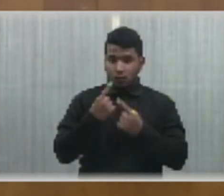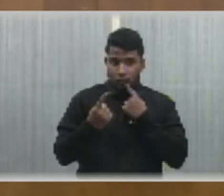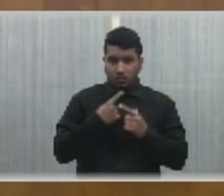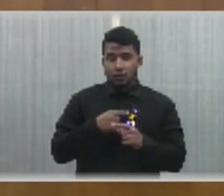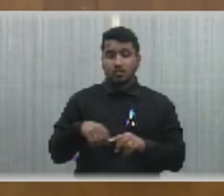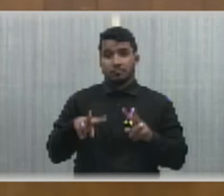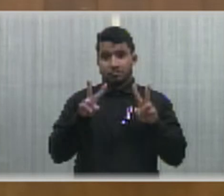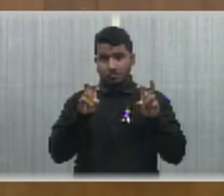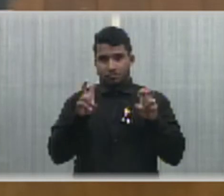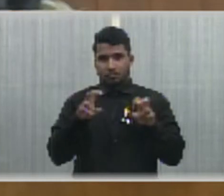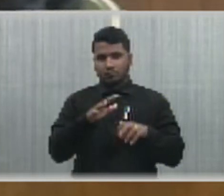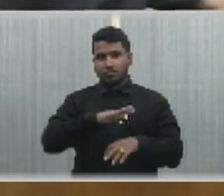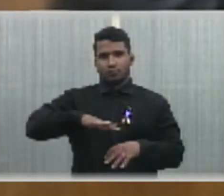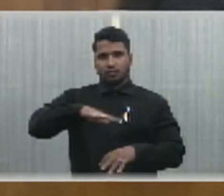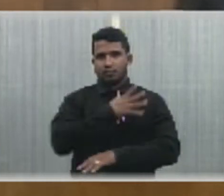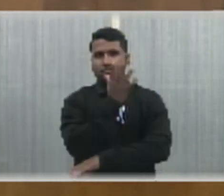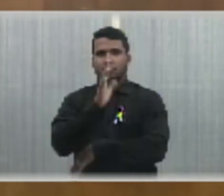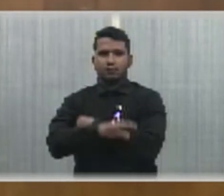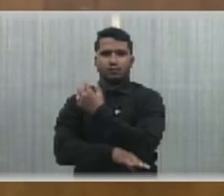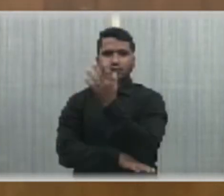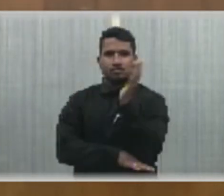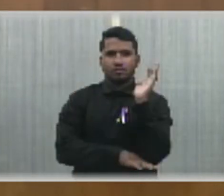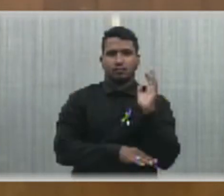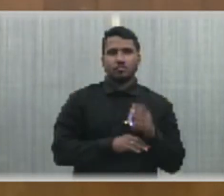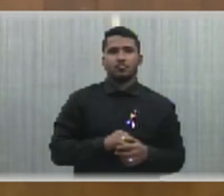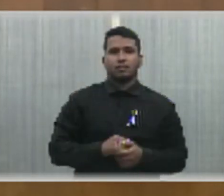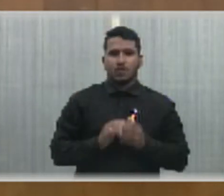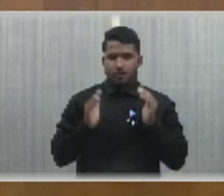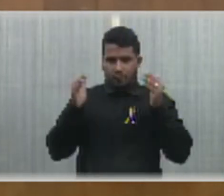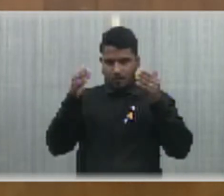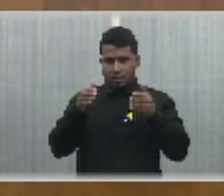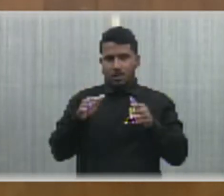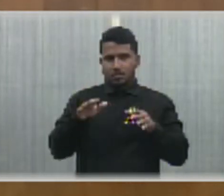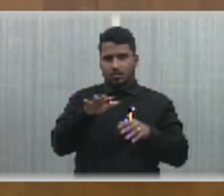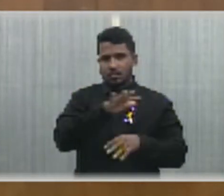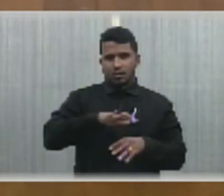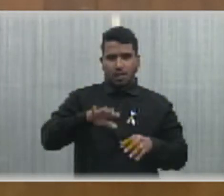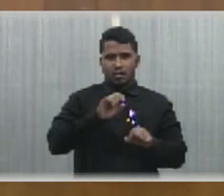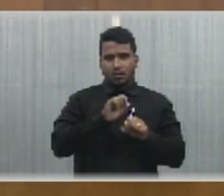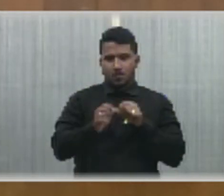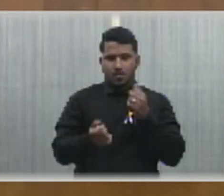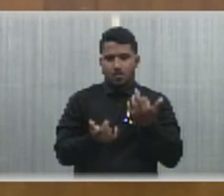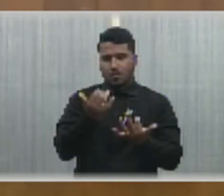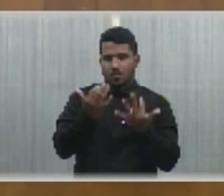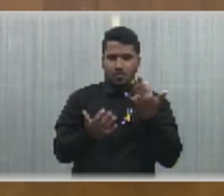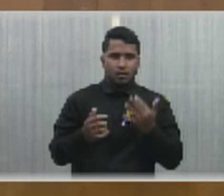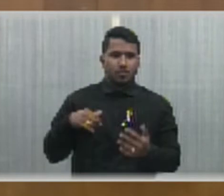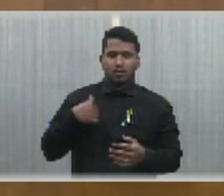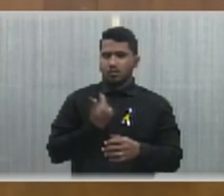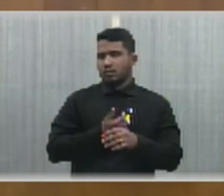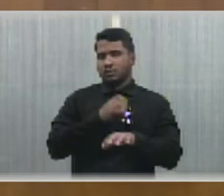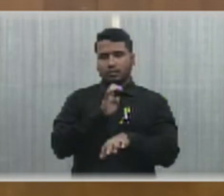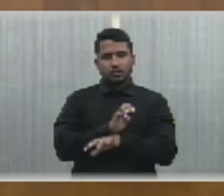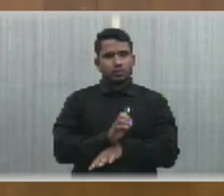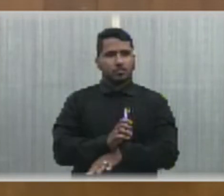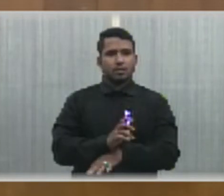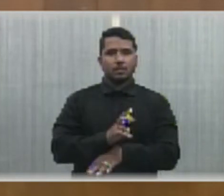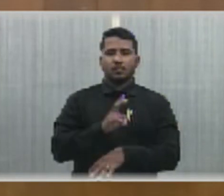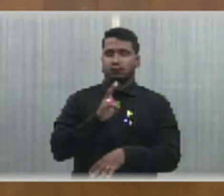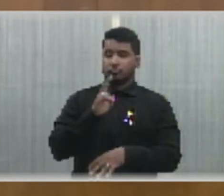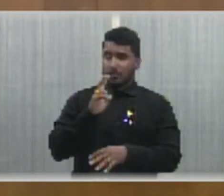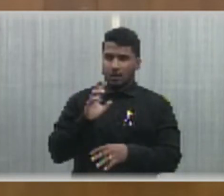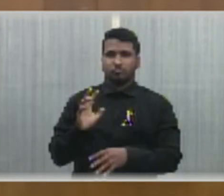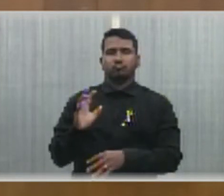situação do meio ambiente, notadamente voltado para as queimadas que nosso estado tem sido